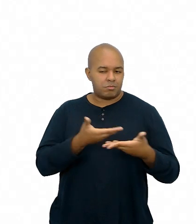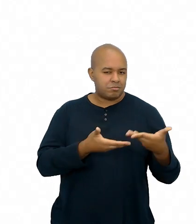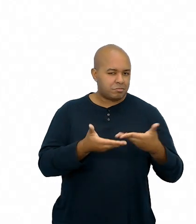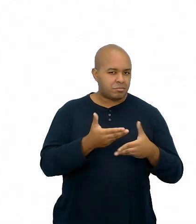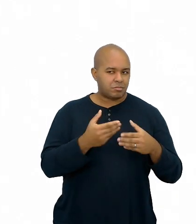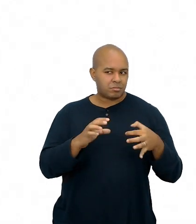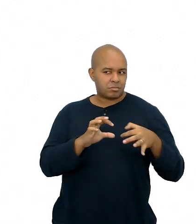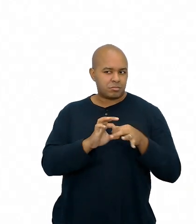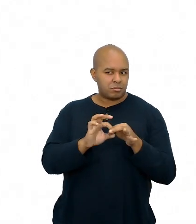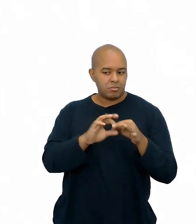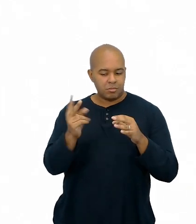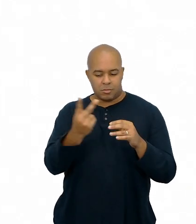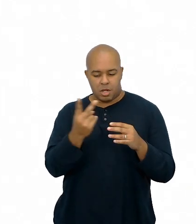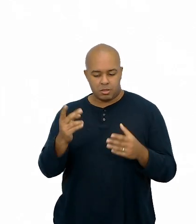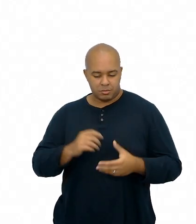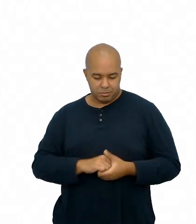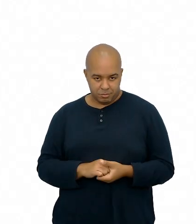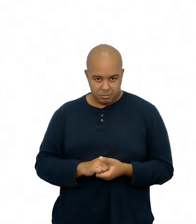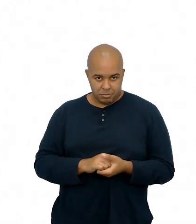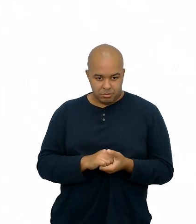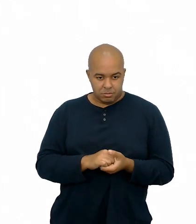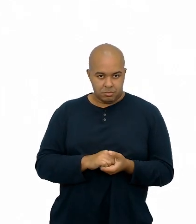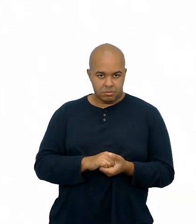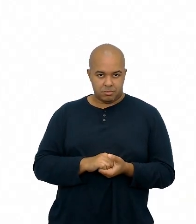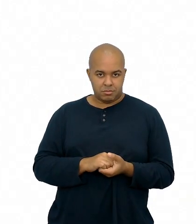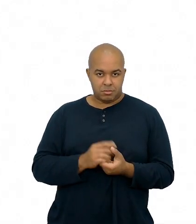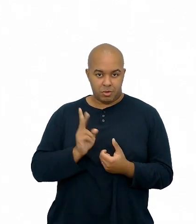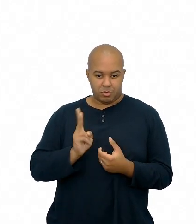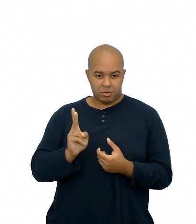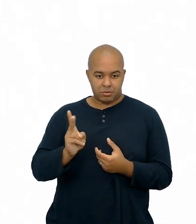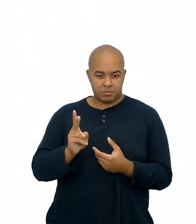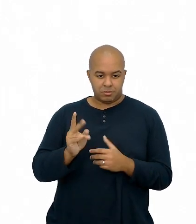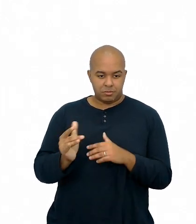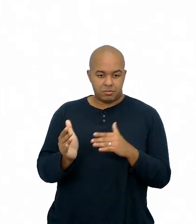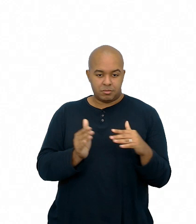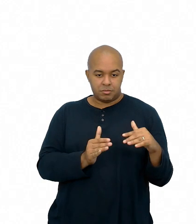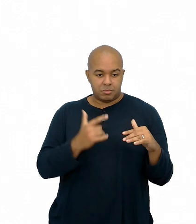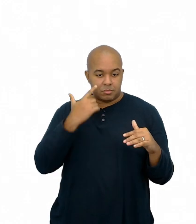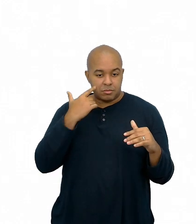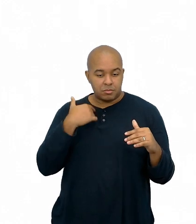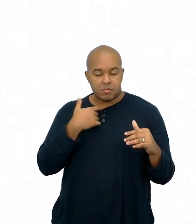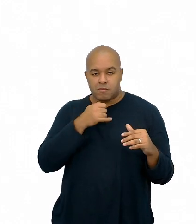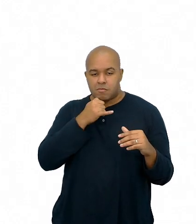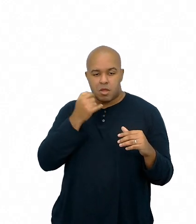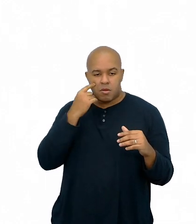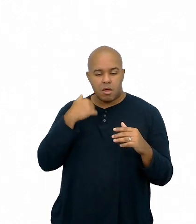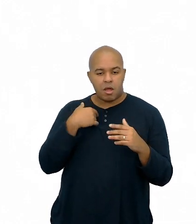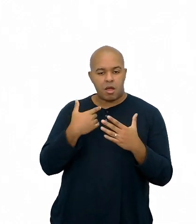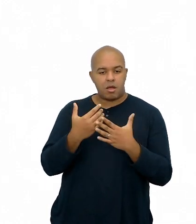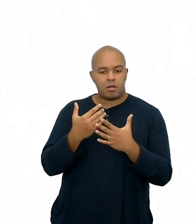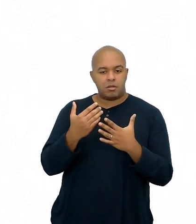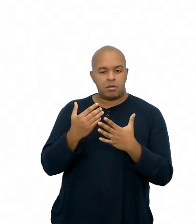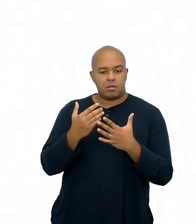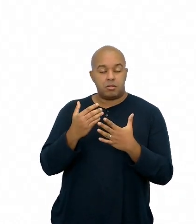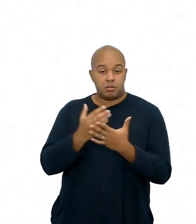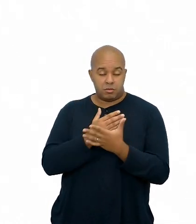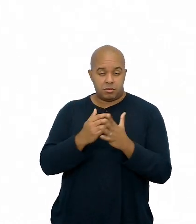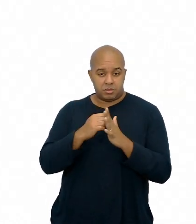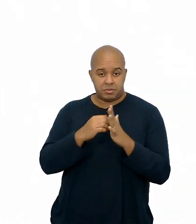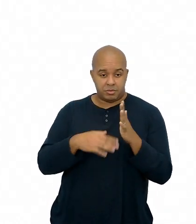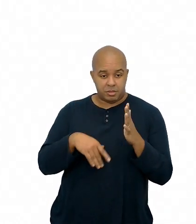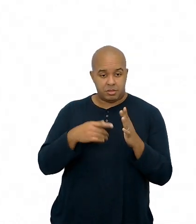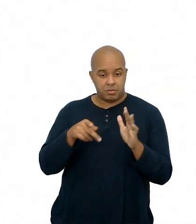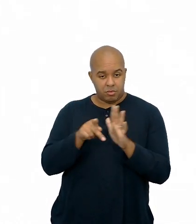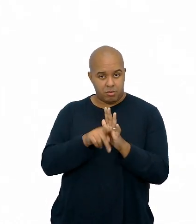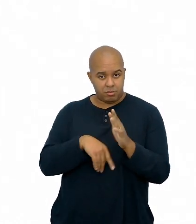essa conexão entre elas. Então, seguindo. Então, vamos olhar agora para a